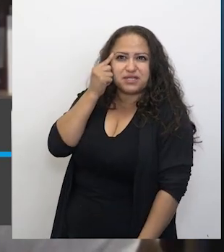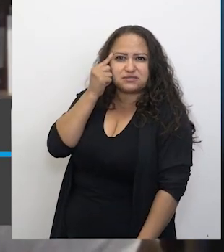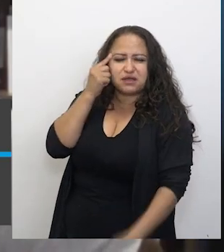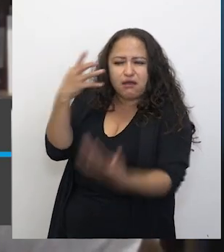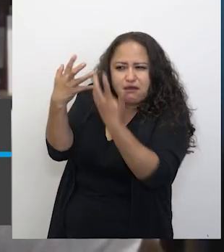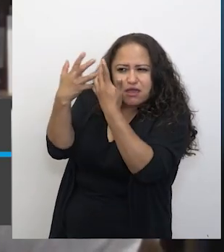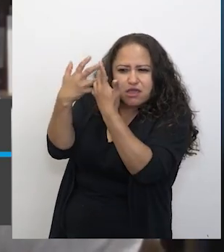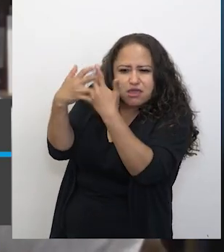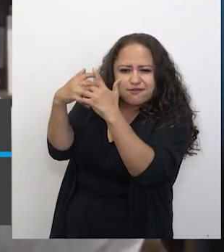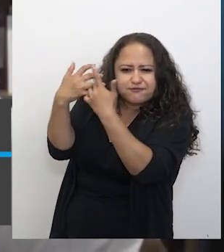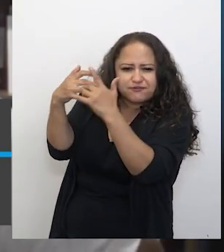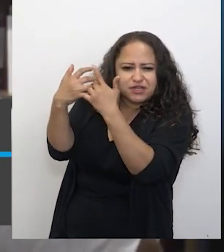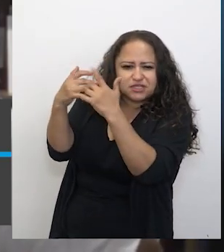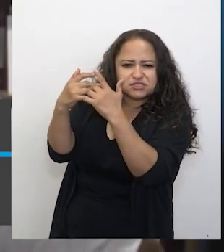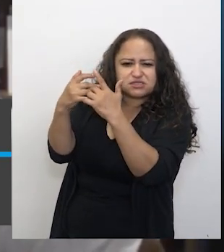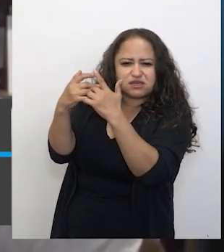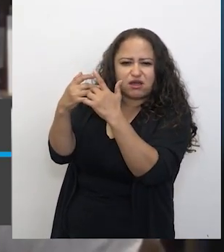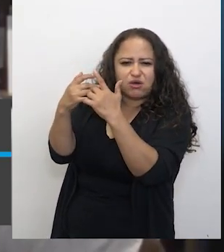reflexão